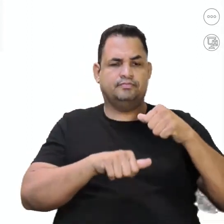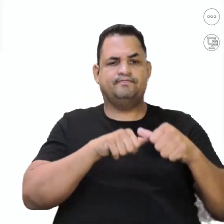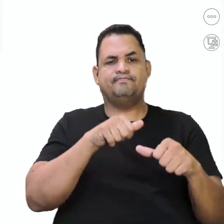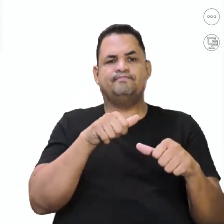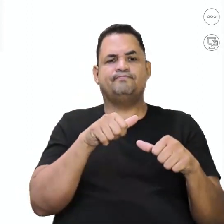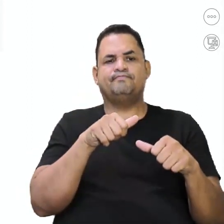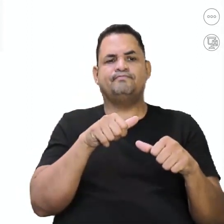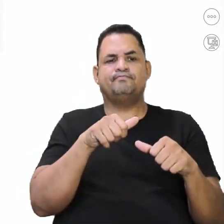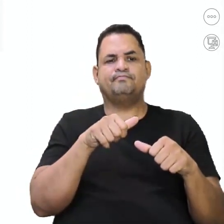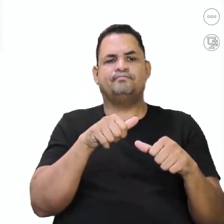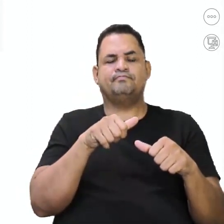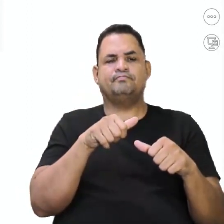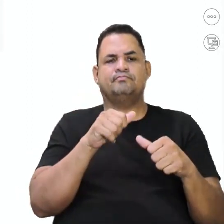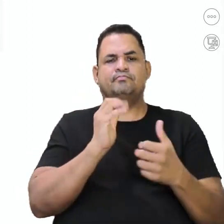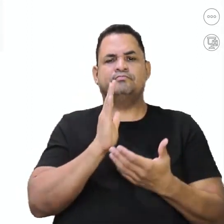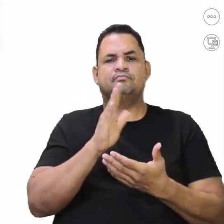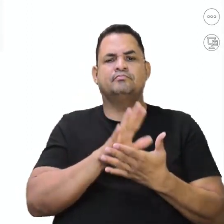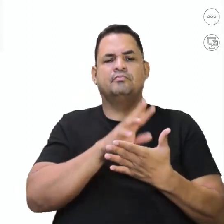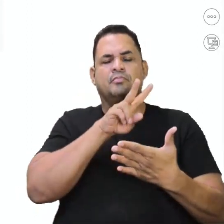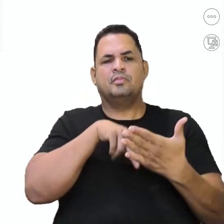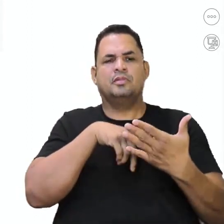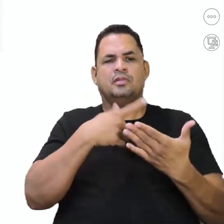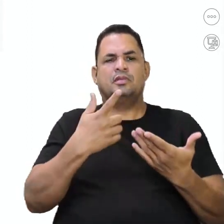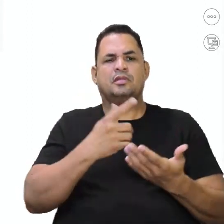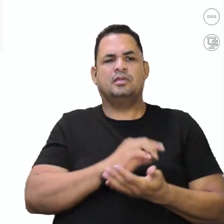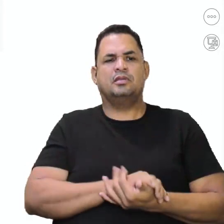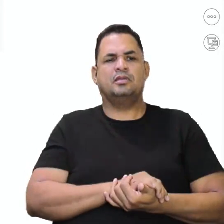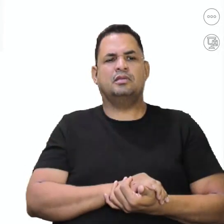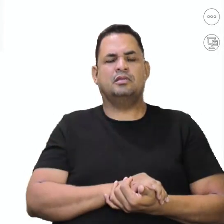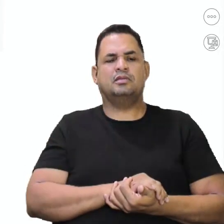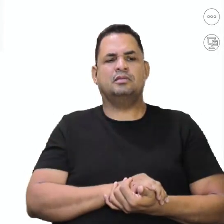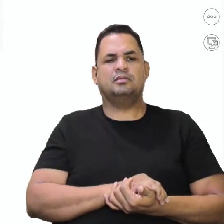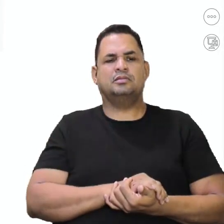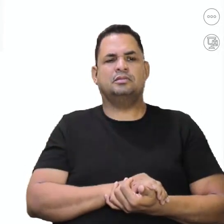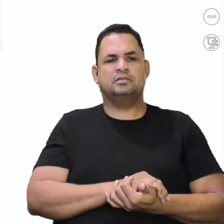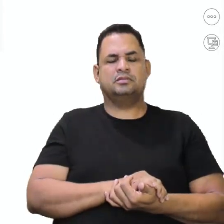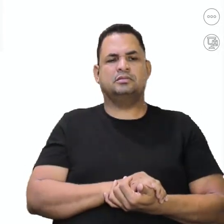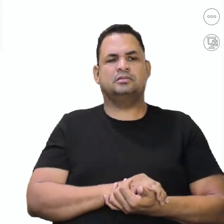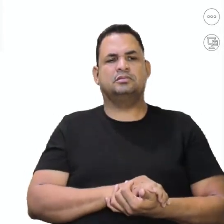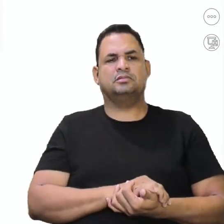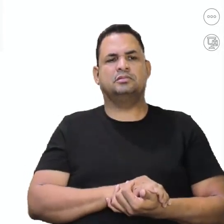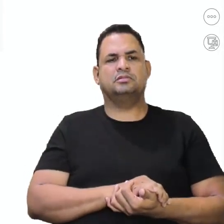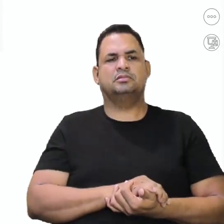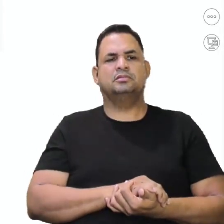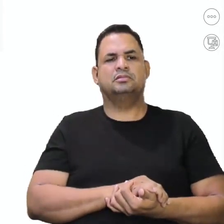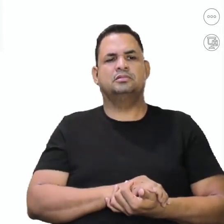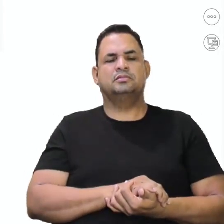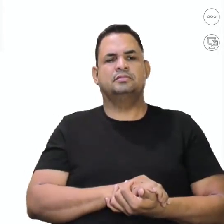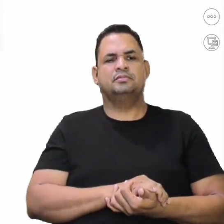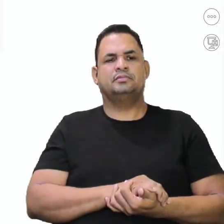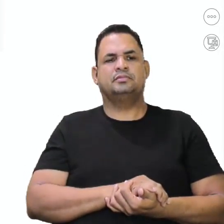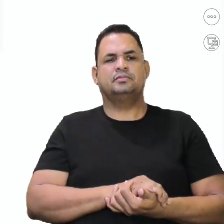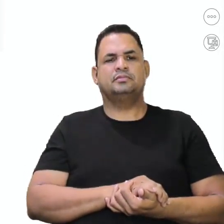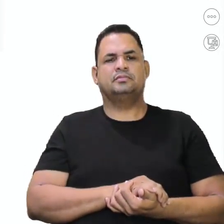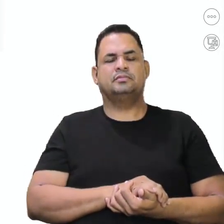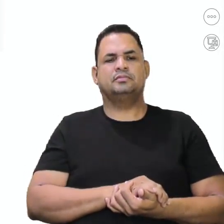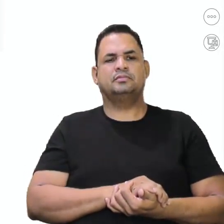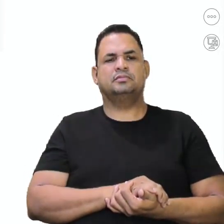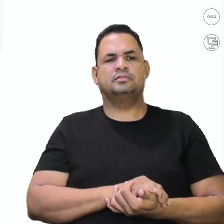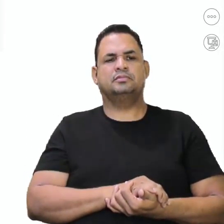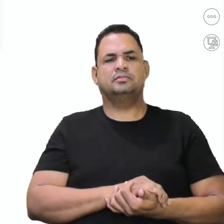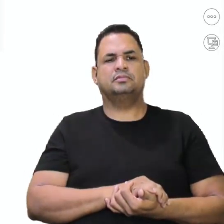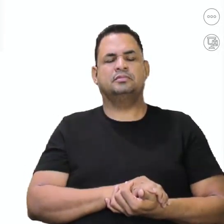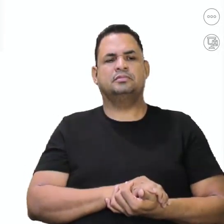essa... Já vou falar, vamos ler aqui primeiro, porque eu tô falando tudo que tem aqui no texto. Olha aí. Combine text and